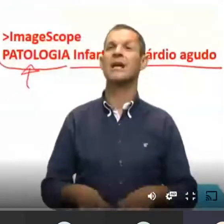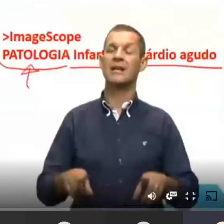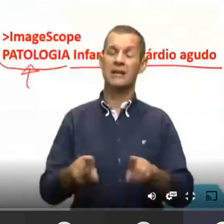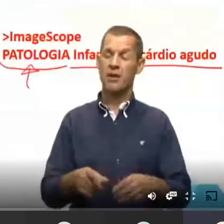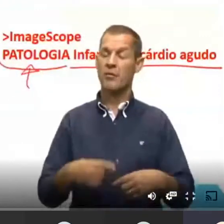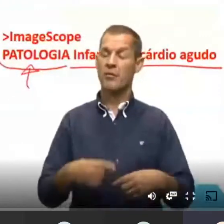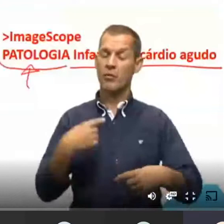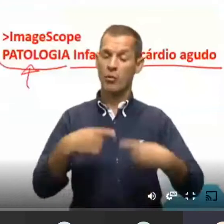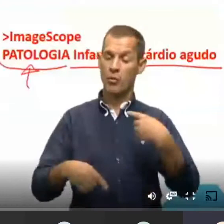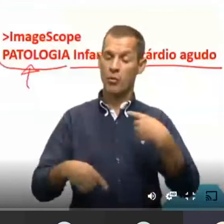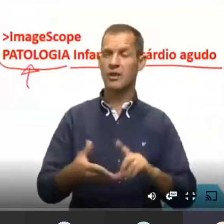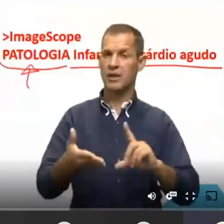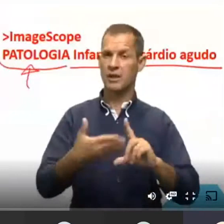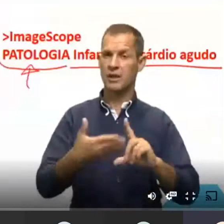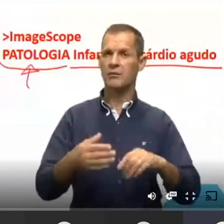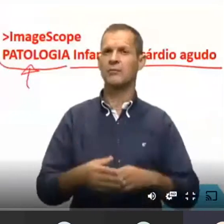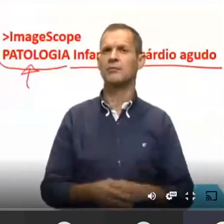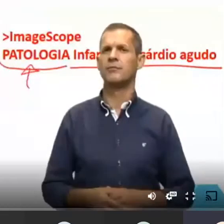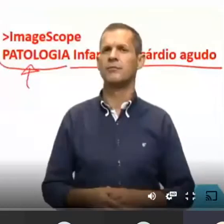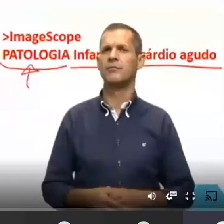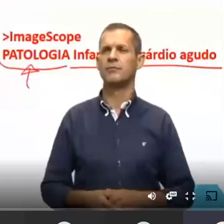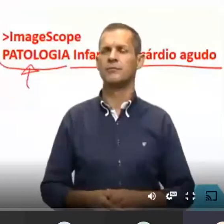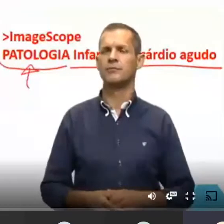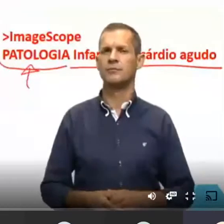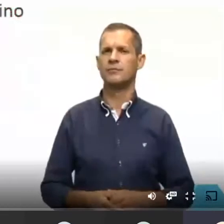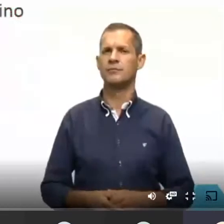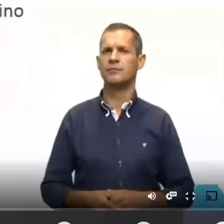e dar continuidade.